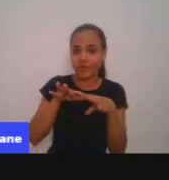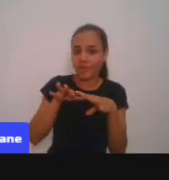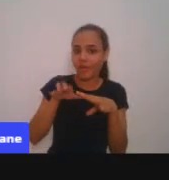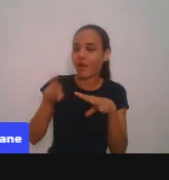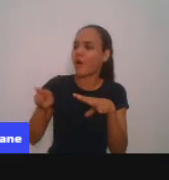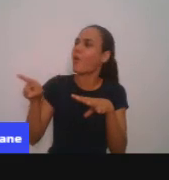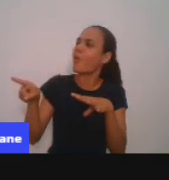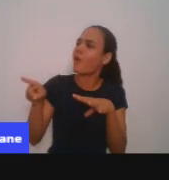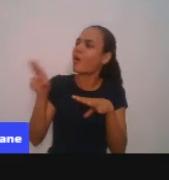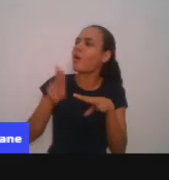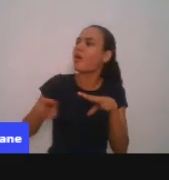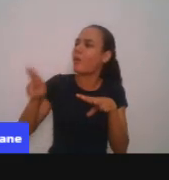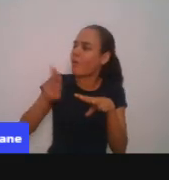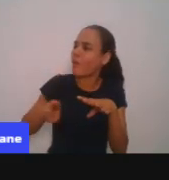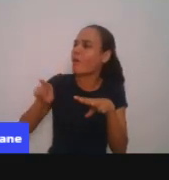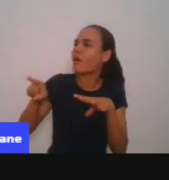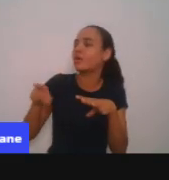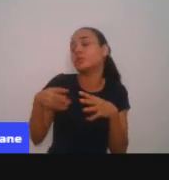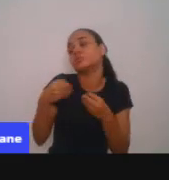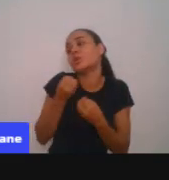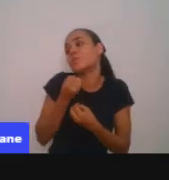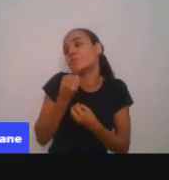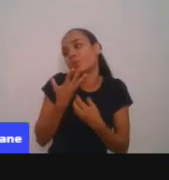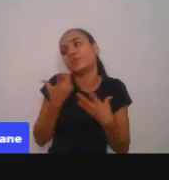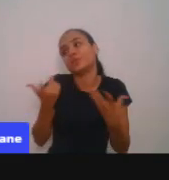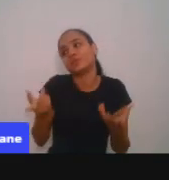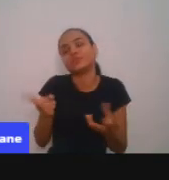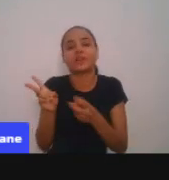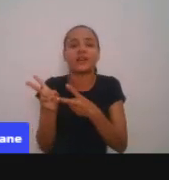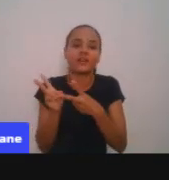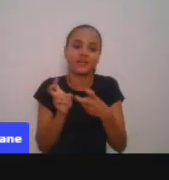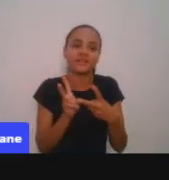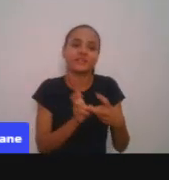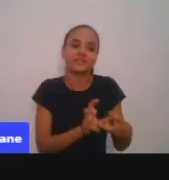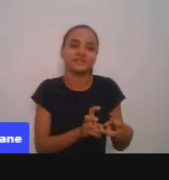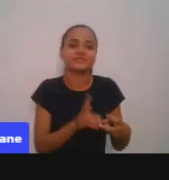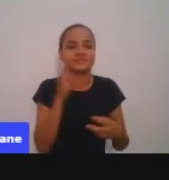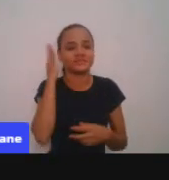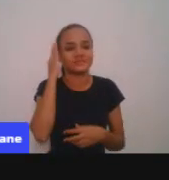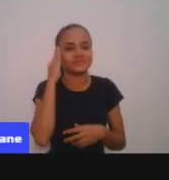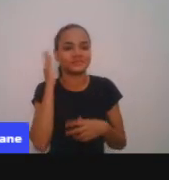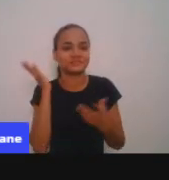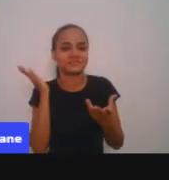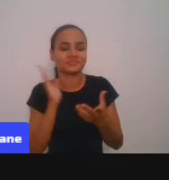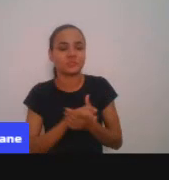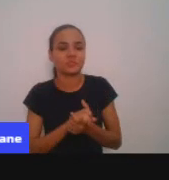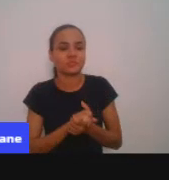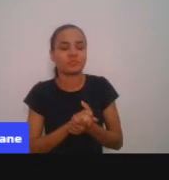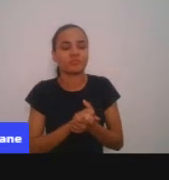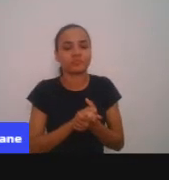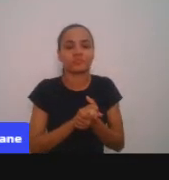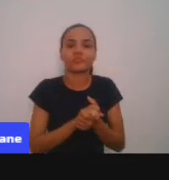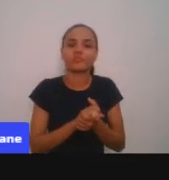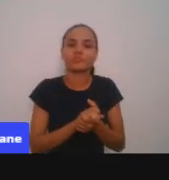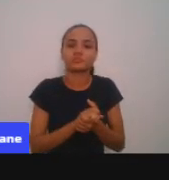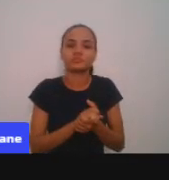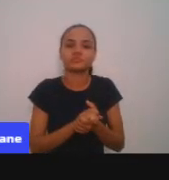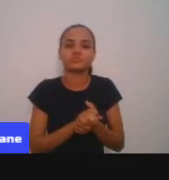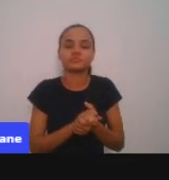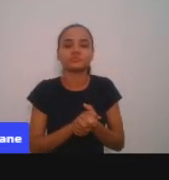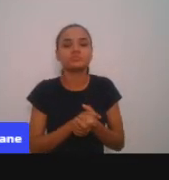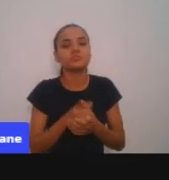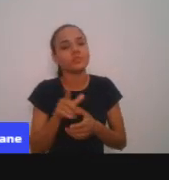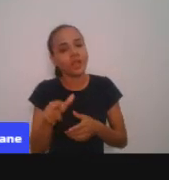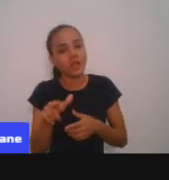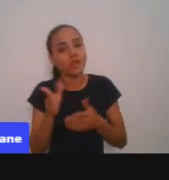foi. E o InShot, ele é um aplicativo bastante leve, né? Ele serve tanto para Android